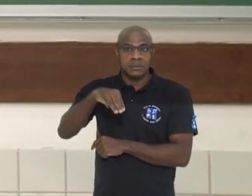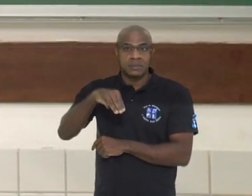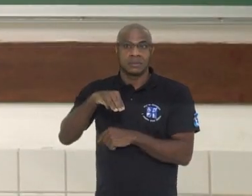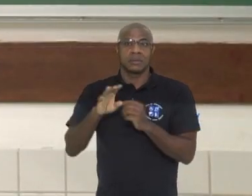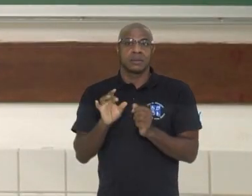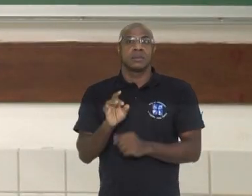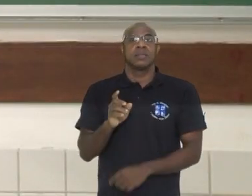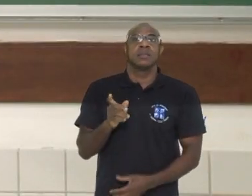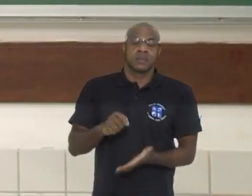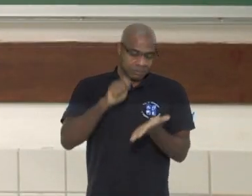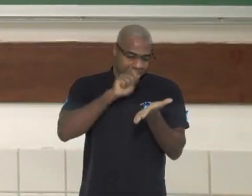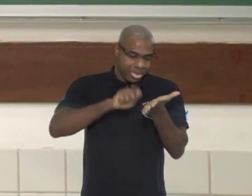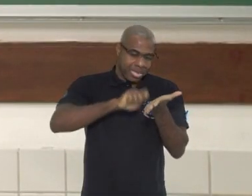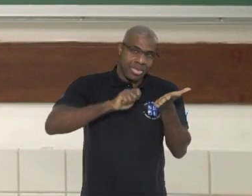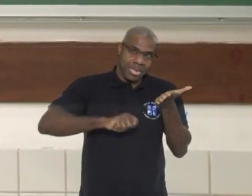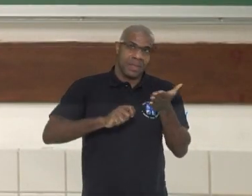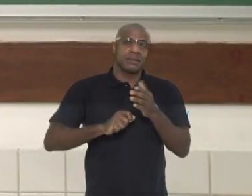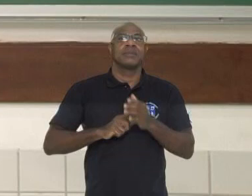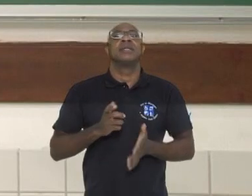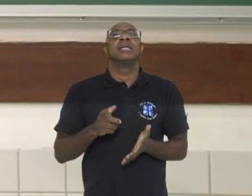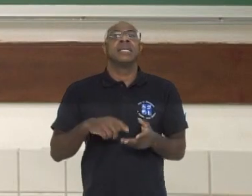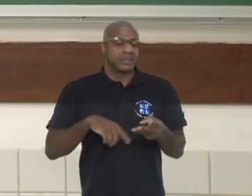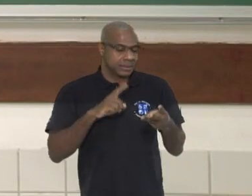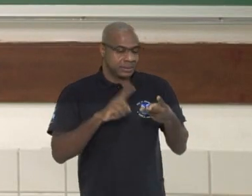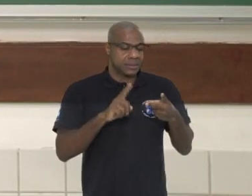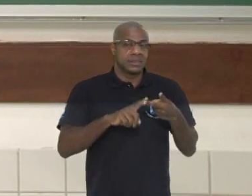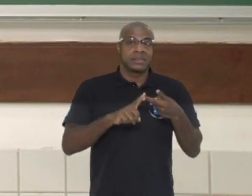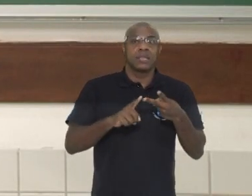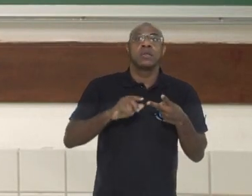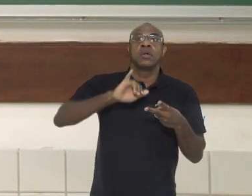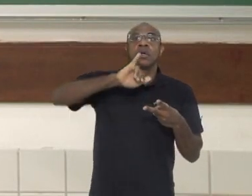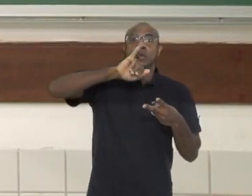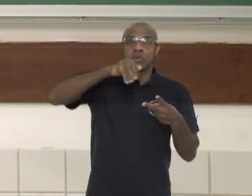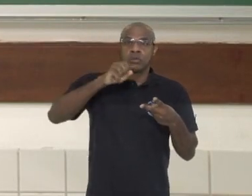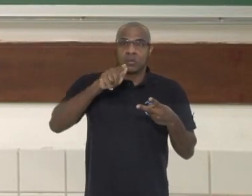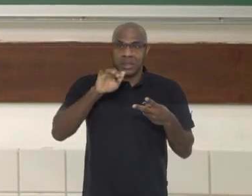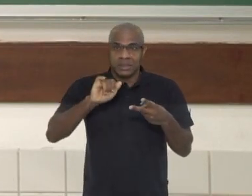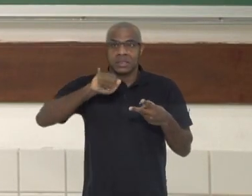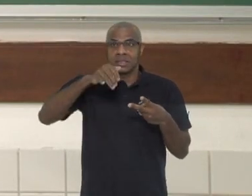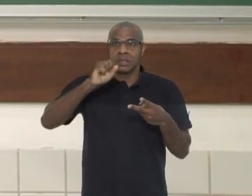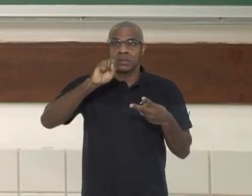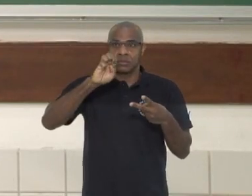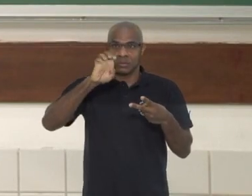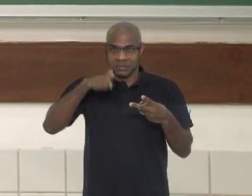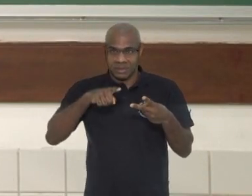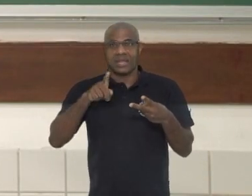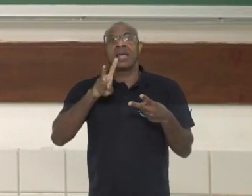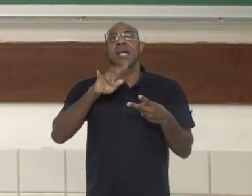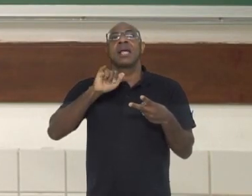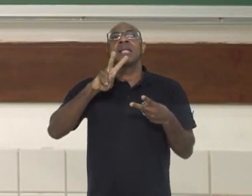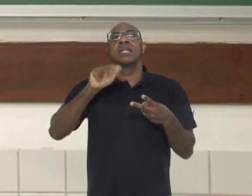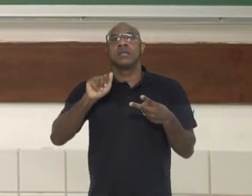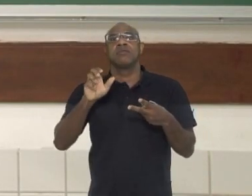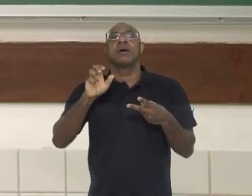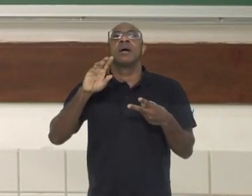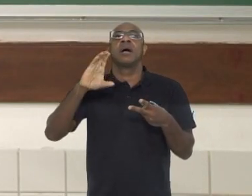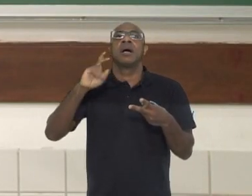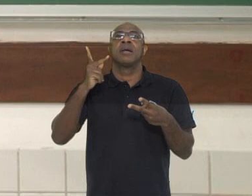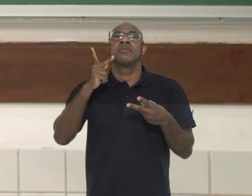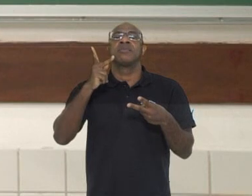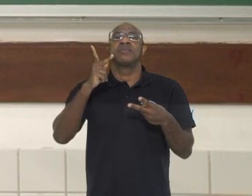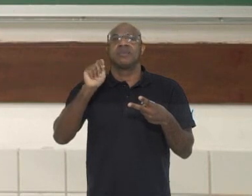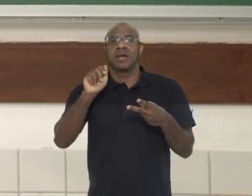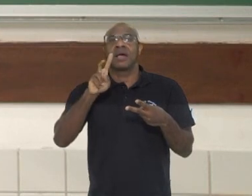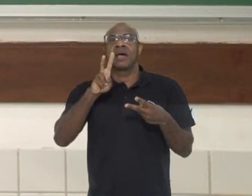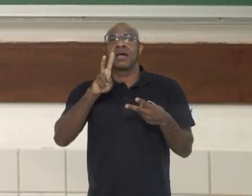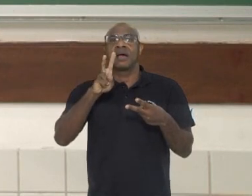Reis, delator, e o Joaquim José da Silva Xavier, o Tiradentes. Tá? Então, Silvério dos Reis,